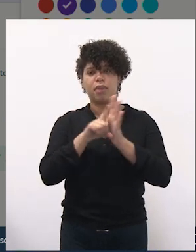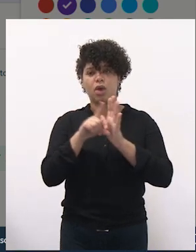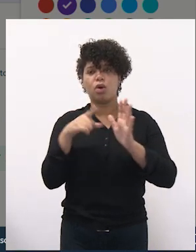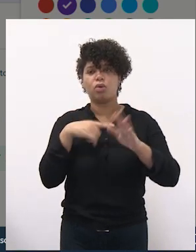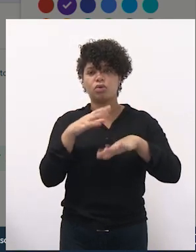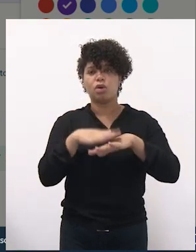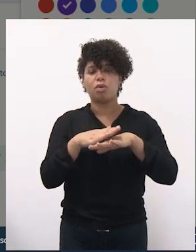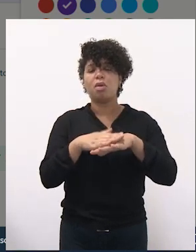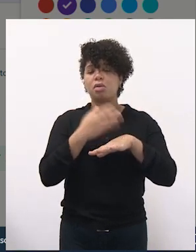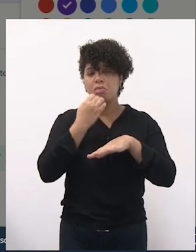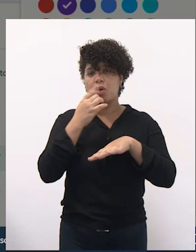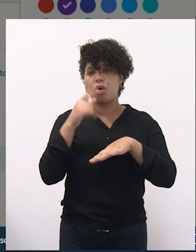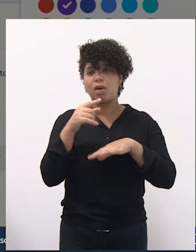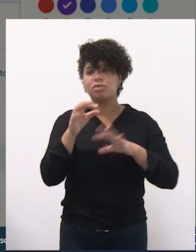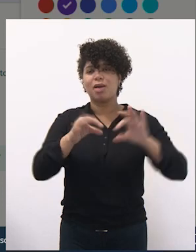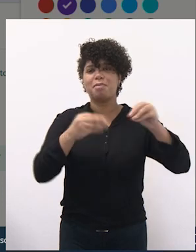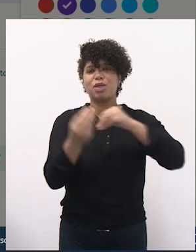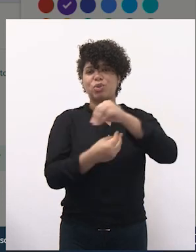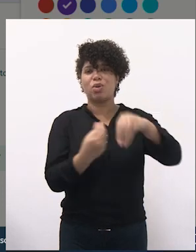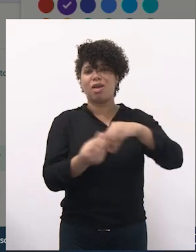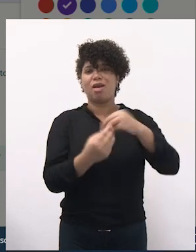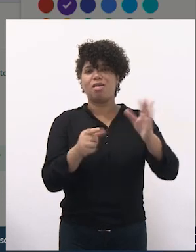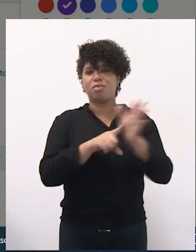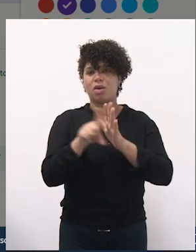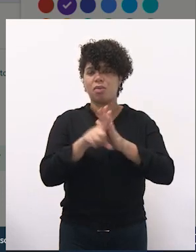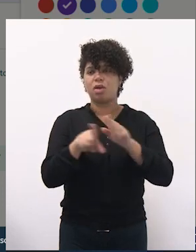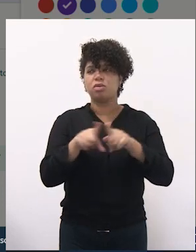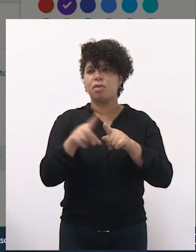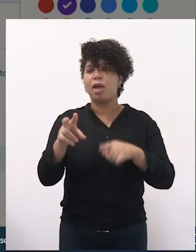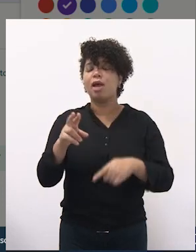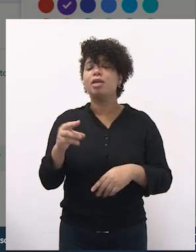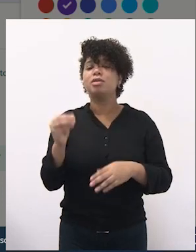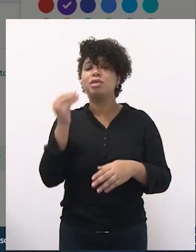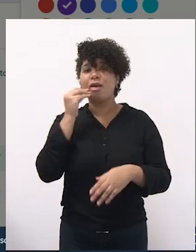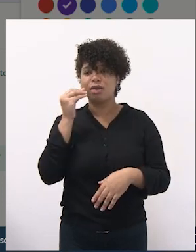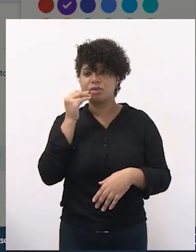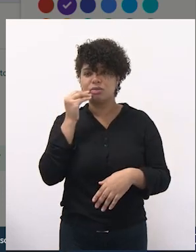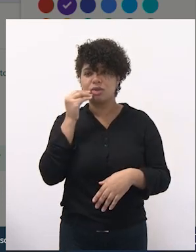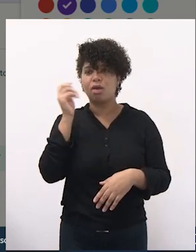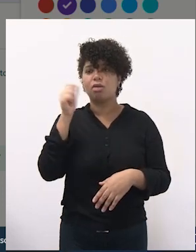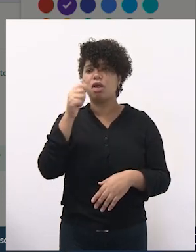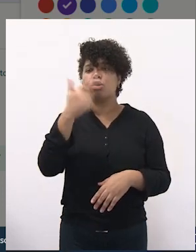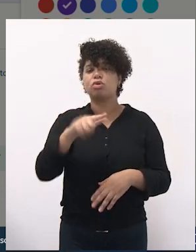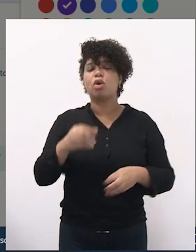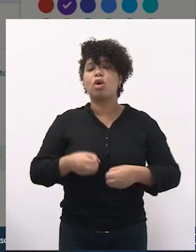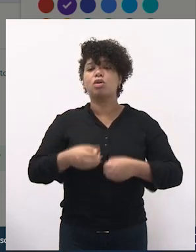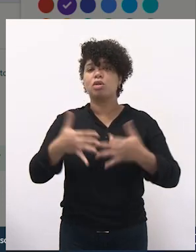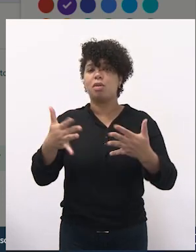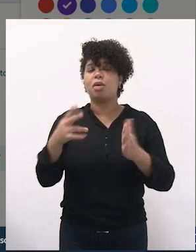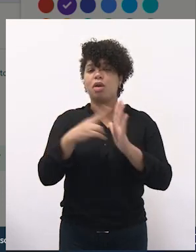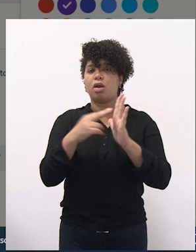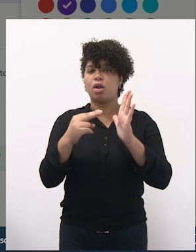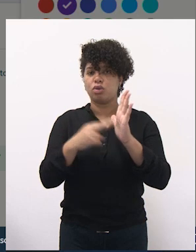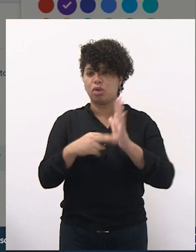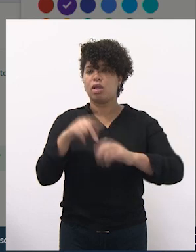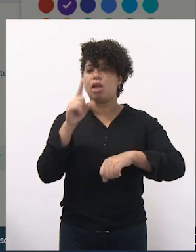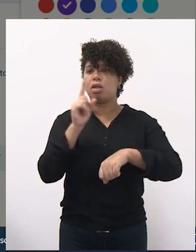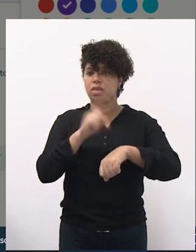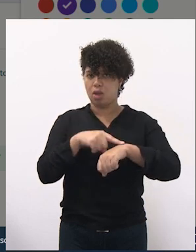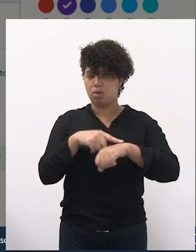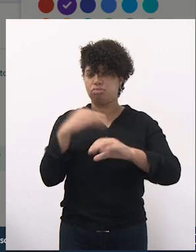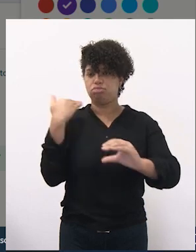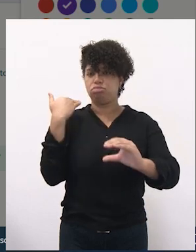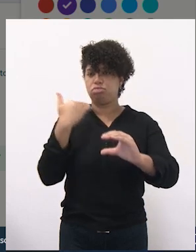é bacana. Depois, os testes. Você pode liberar a nota imediatamente após o